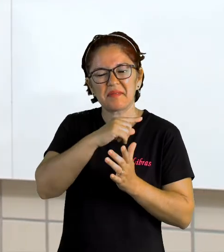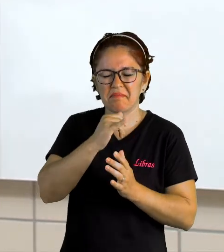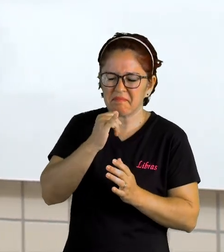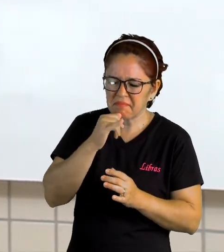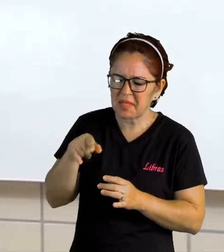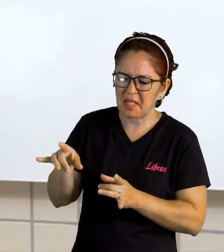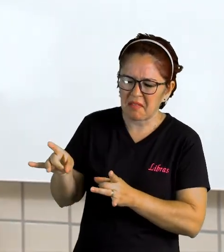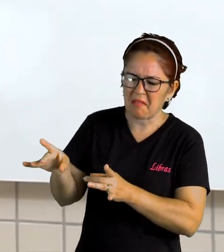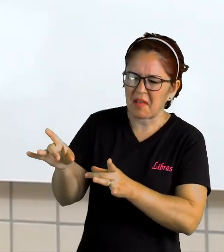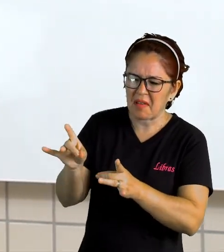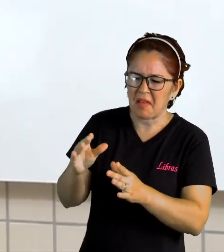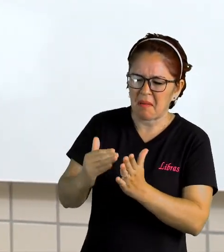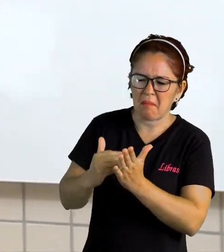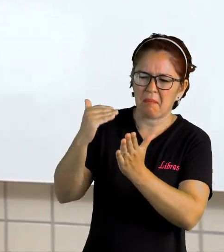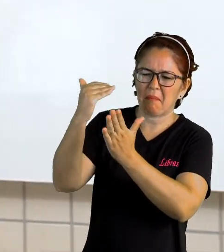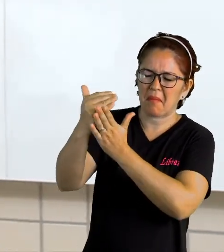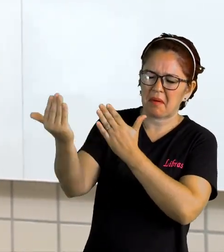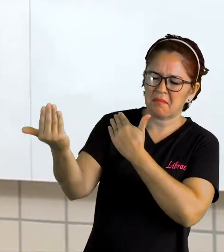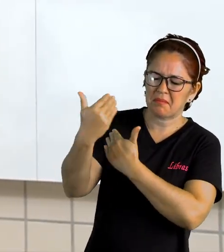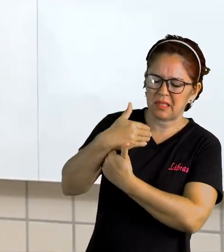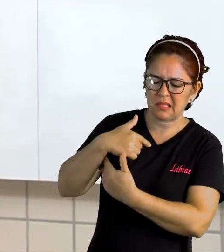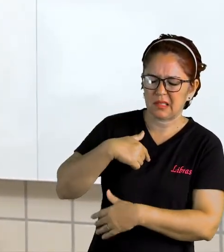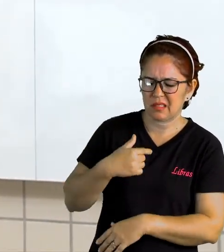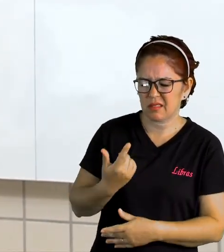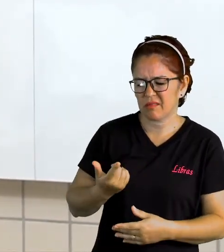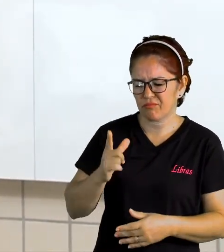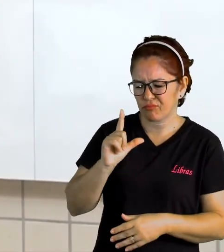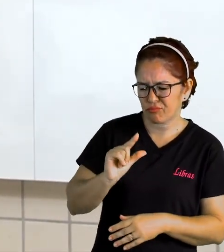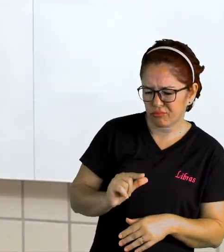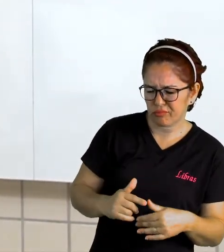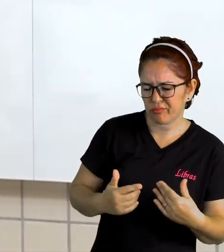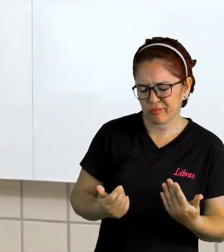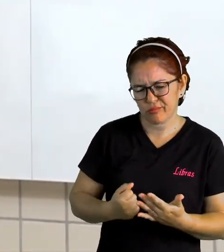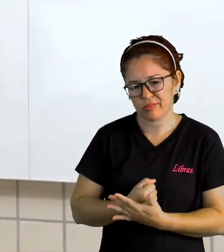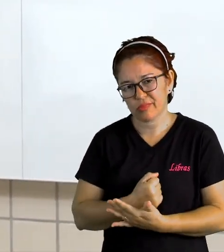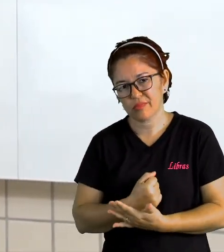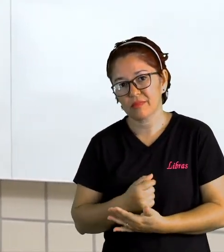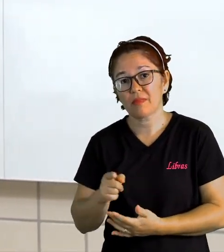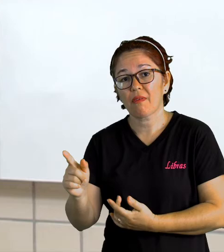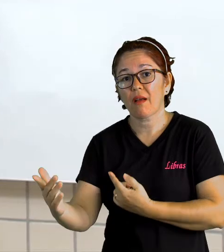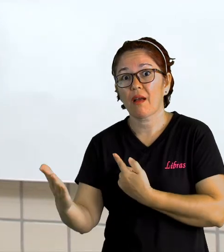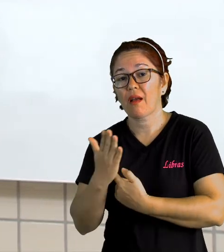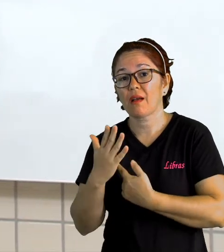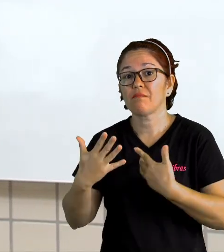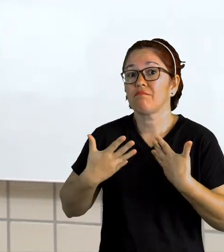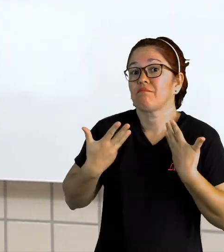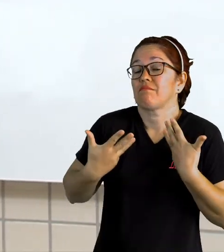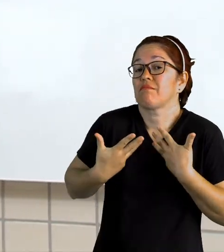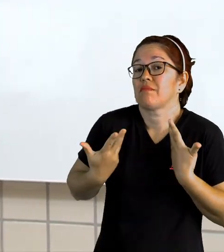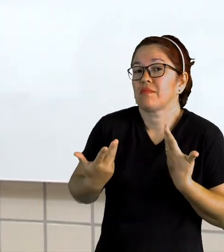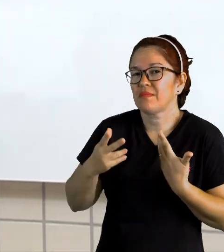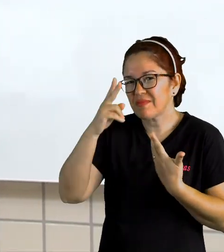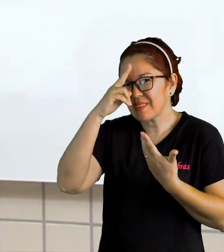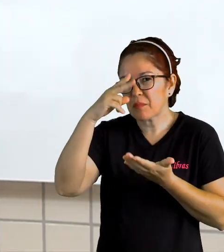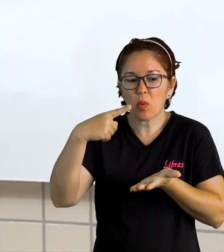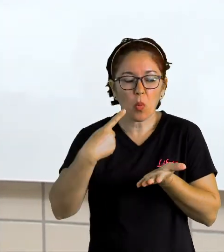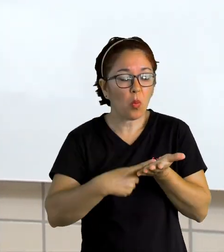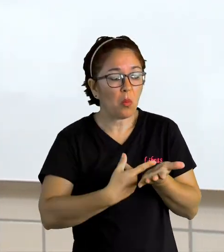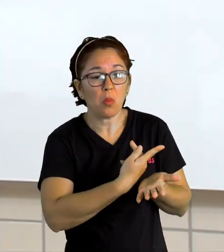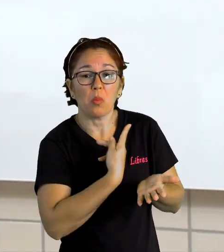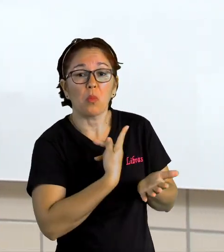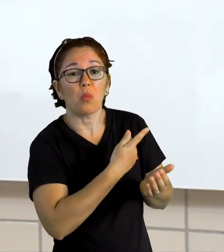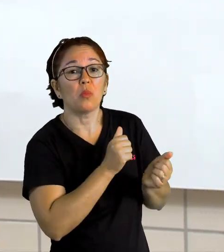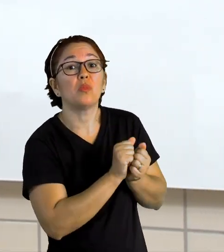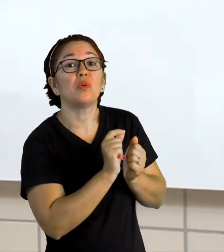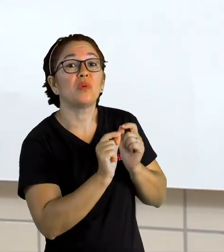Seba aparecer e começar a vender também, tal. Então o coelho fez uma proposta para ele. Já estou